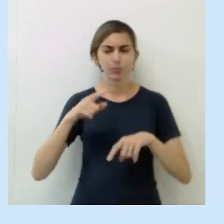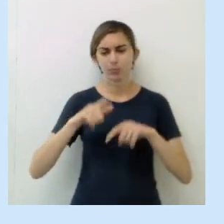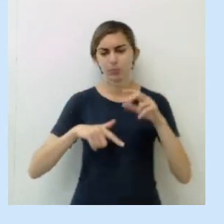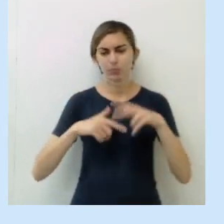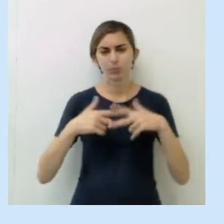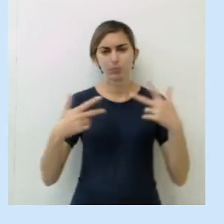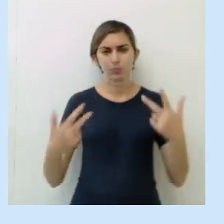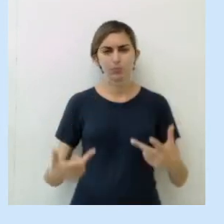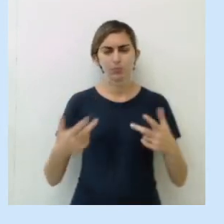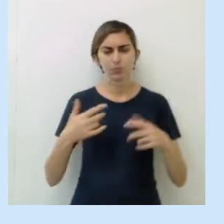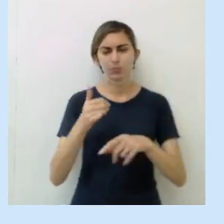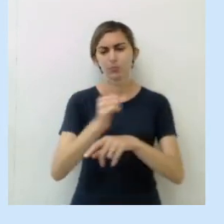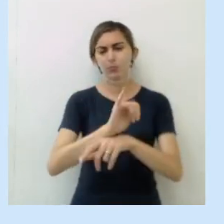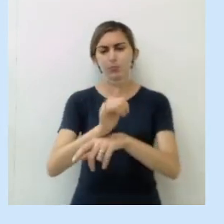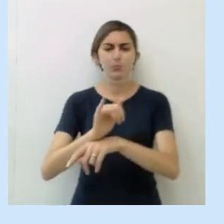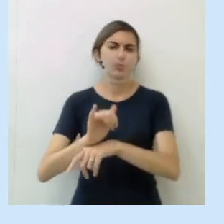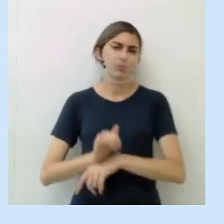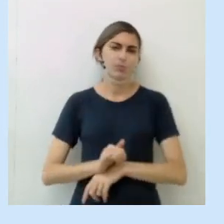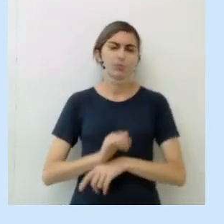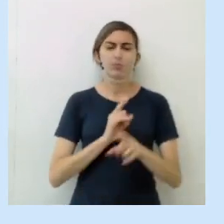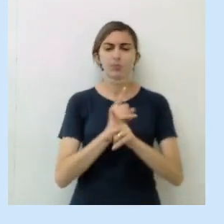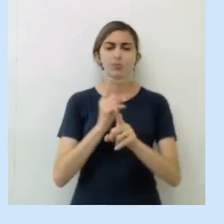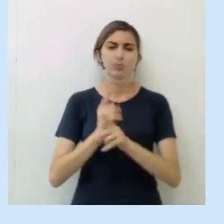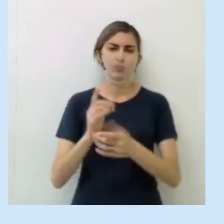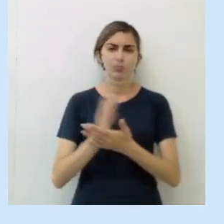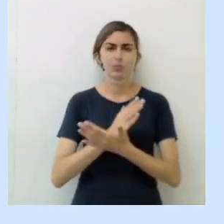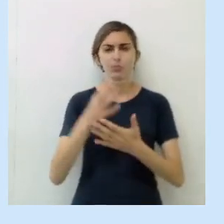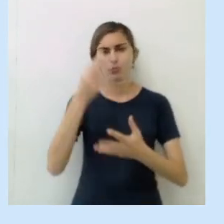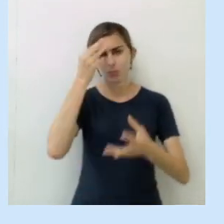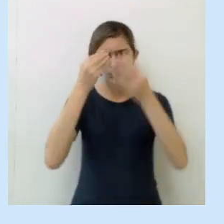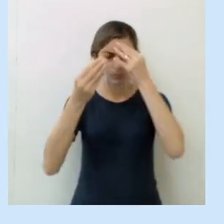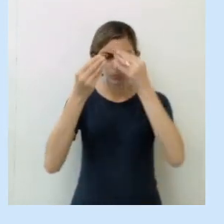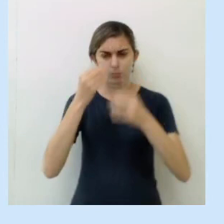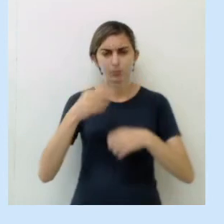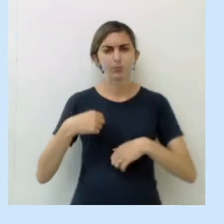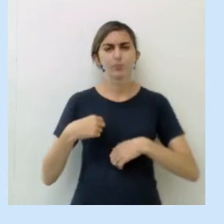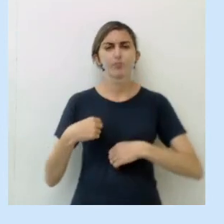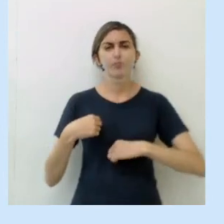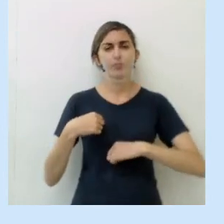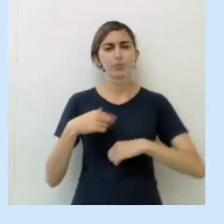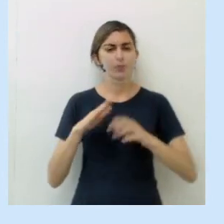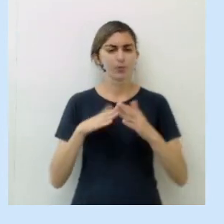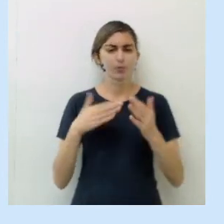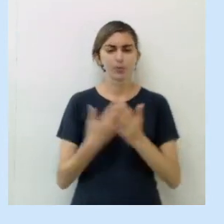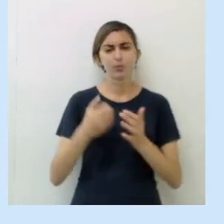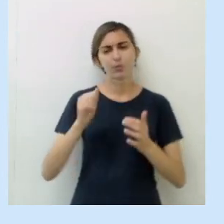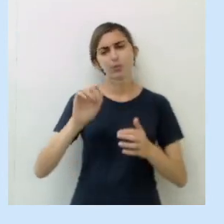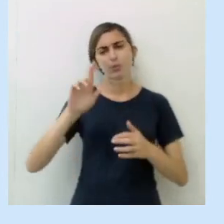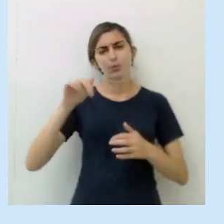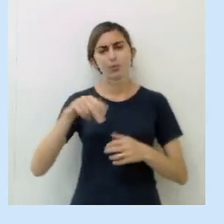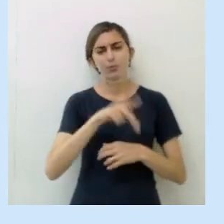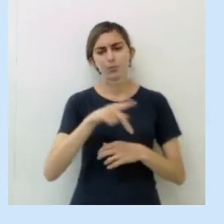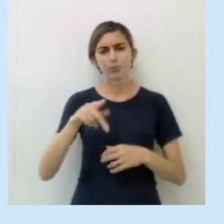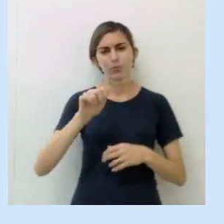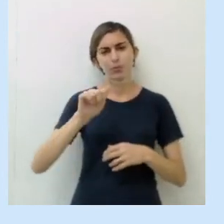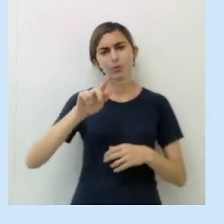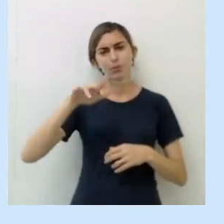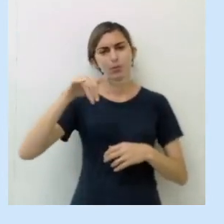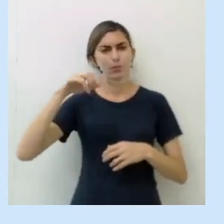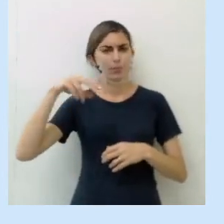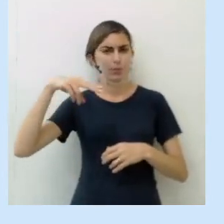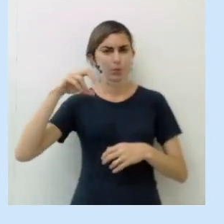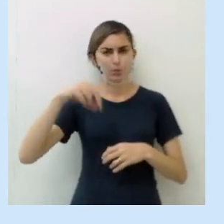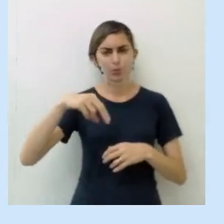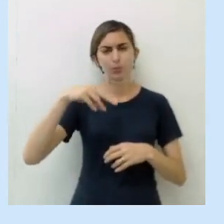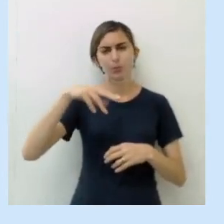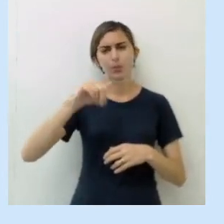tá certo? No meu canal do YouTube também encontra algumas aulas que eu gravo ao vivo com meus estudantes lá na escola, na EREM, professor Agamenon Magalhães, que é a